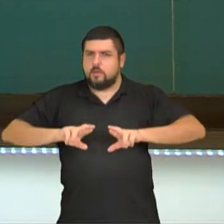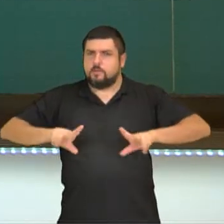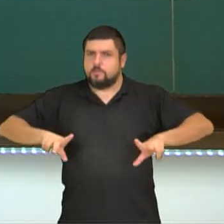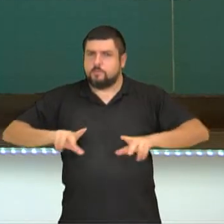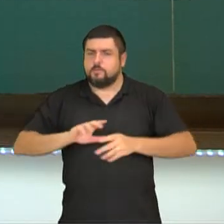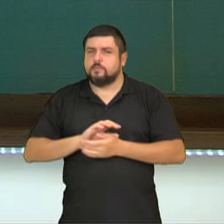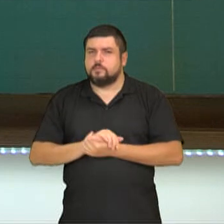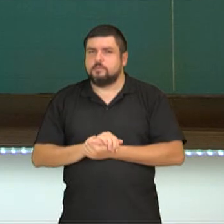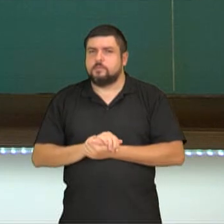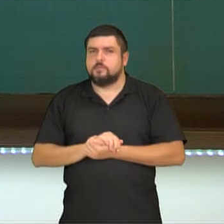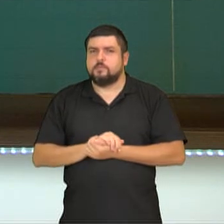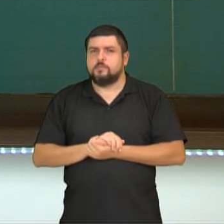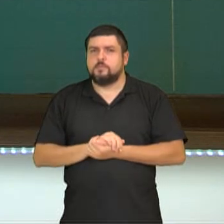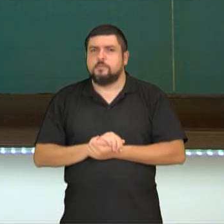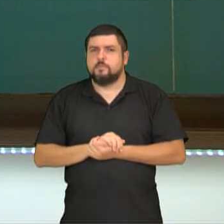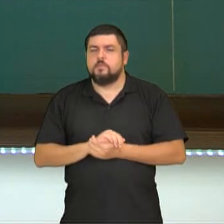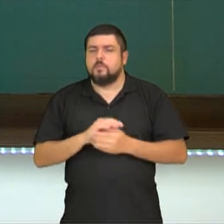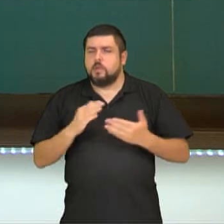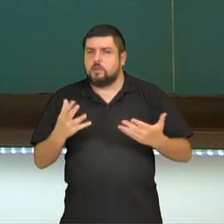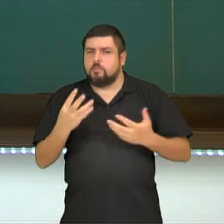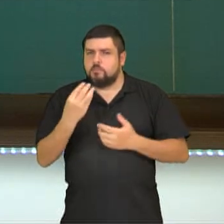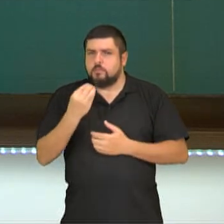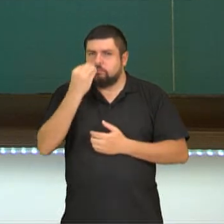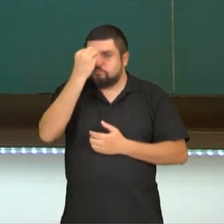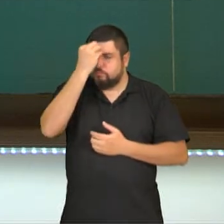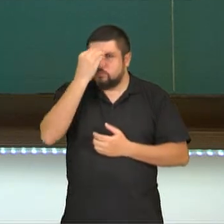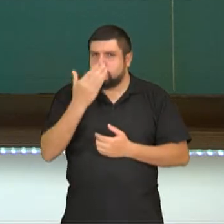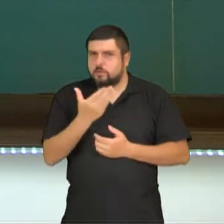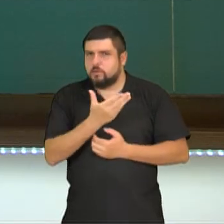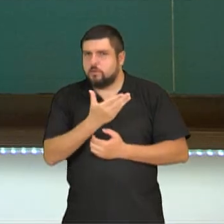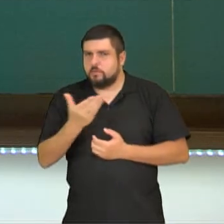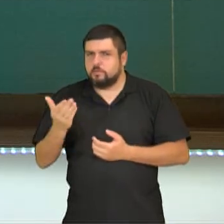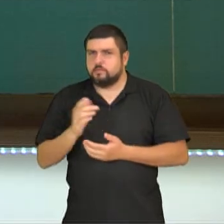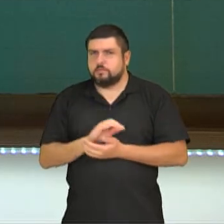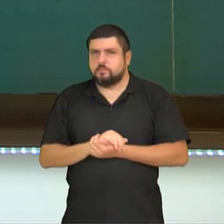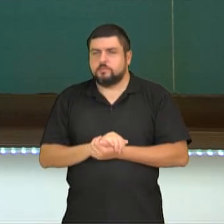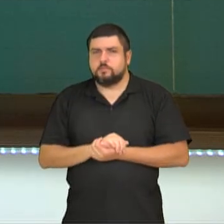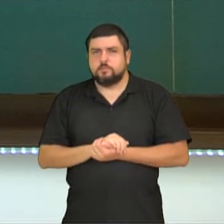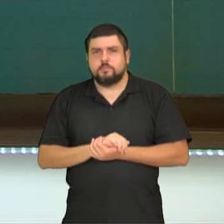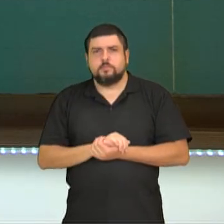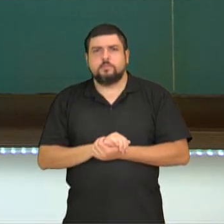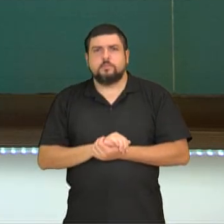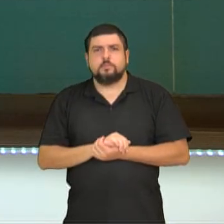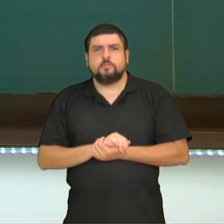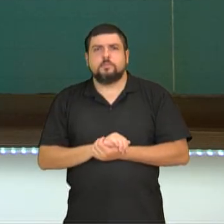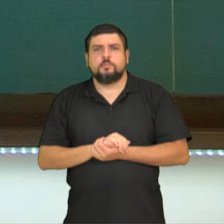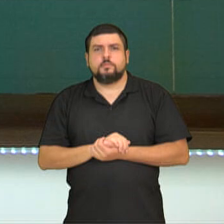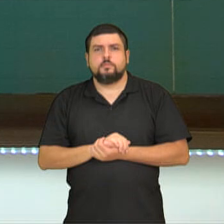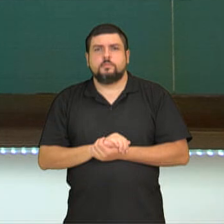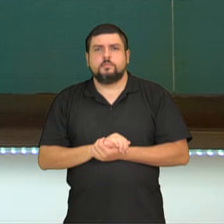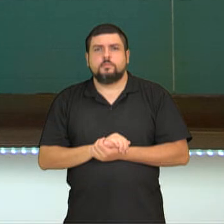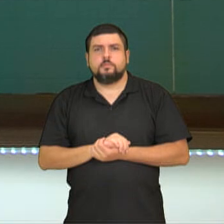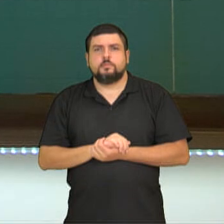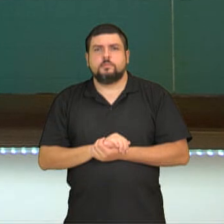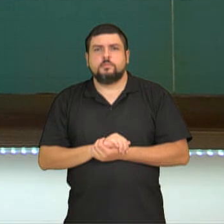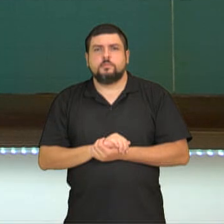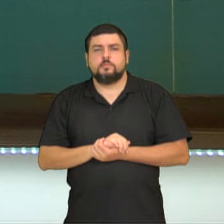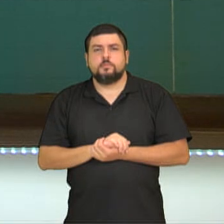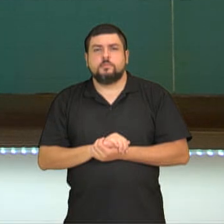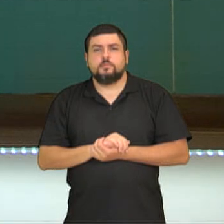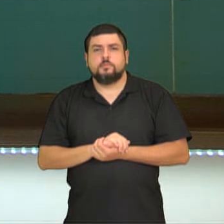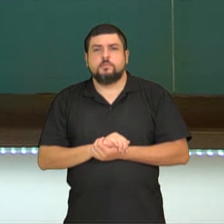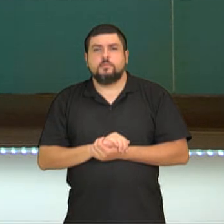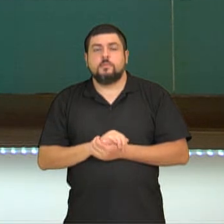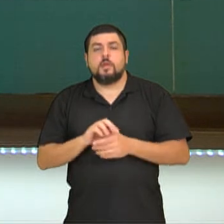briga é outra. Tá? Então, coloquem isso na cabeça de vocês para não esquecer. E também a gente tem o sumô, que também é